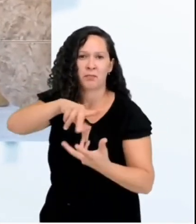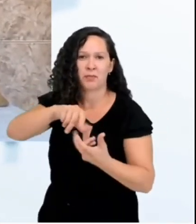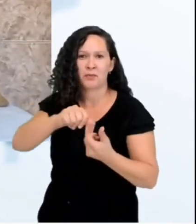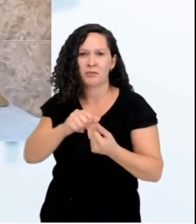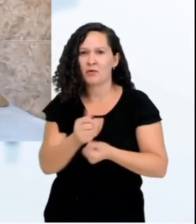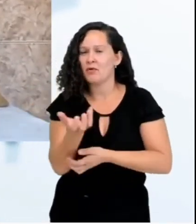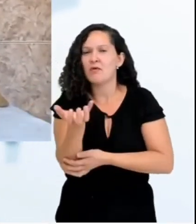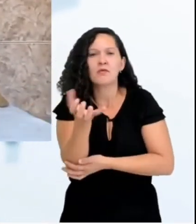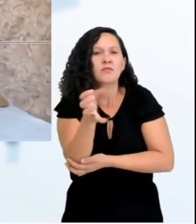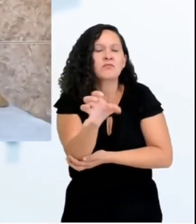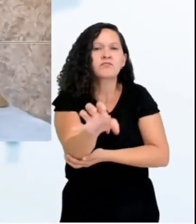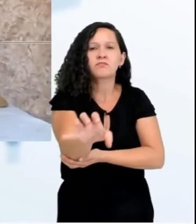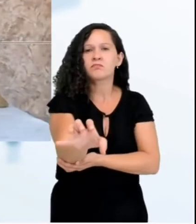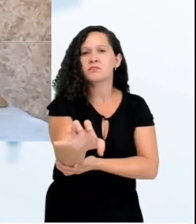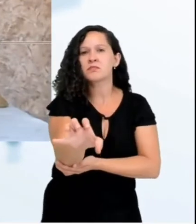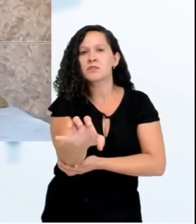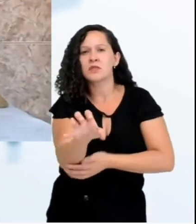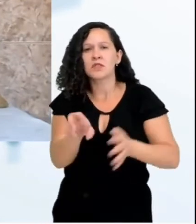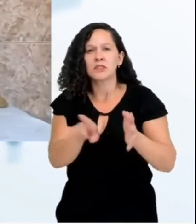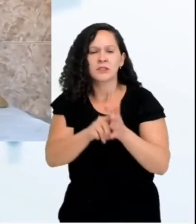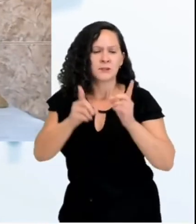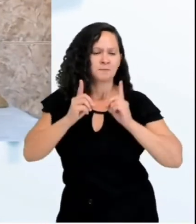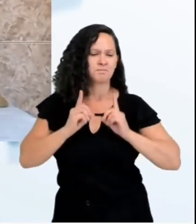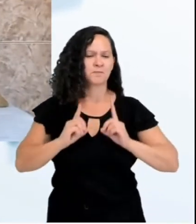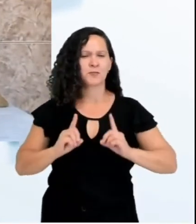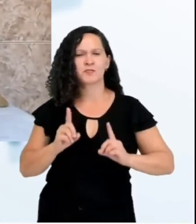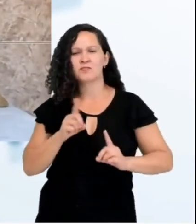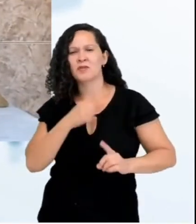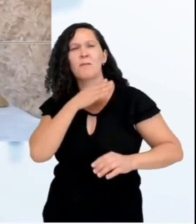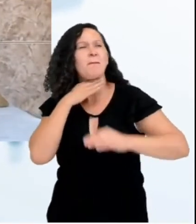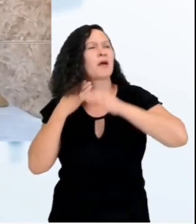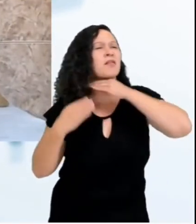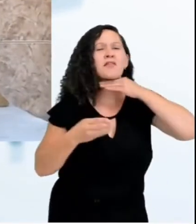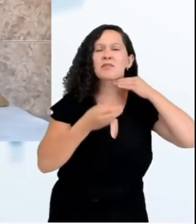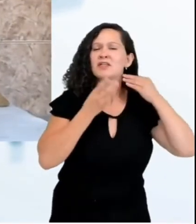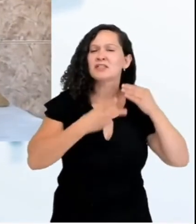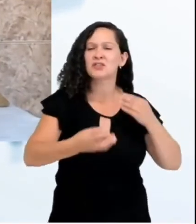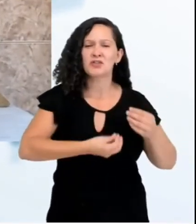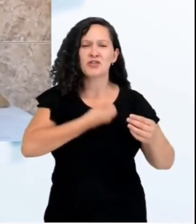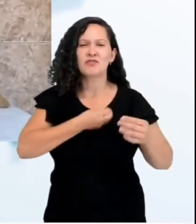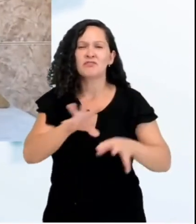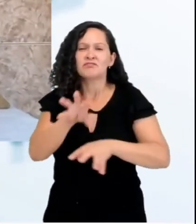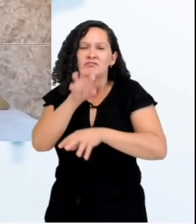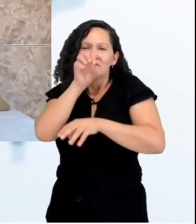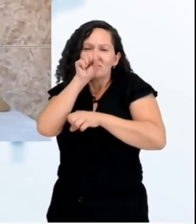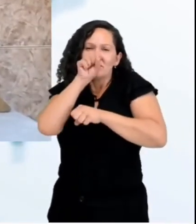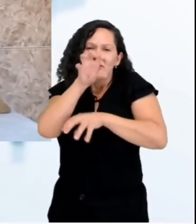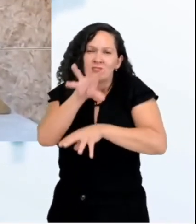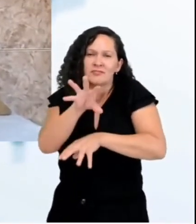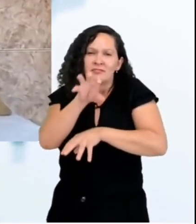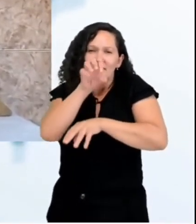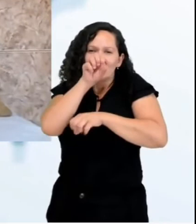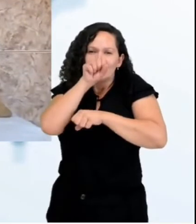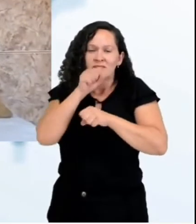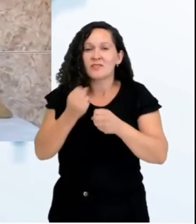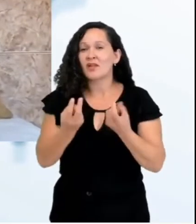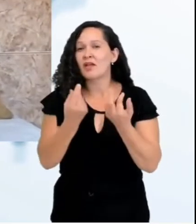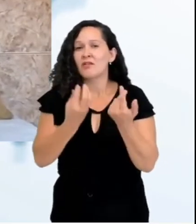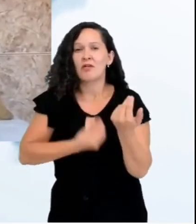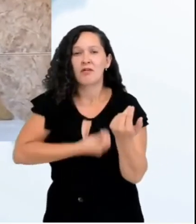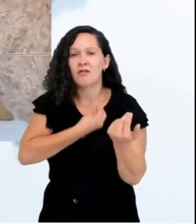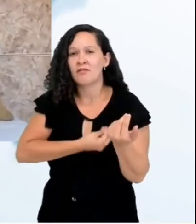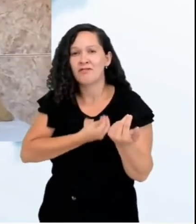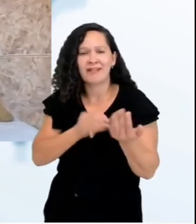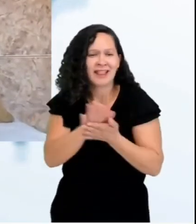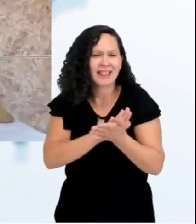da não aceitação. Até a depressão que nos mata, mantendo viva a respiração. É como existir e